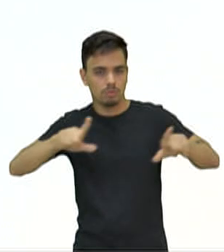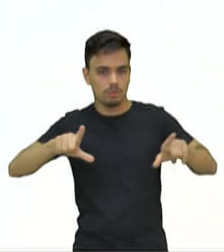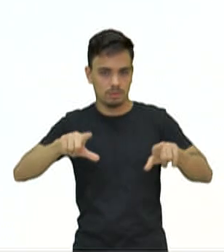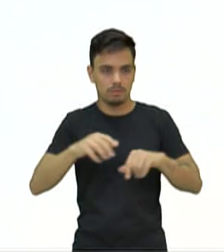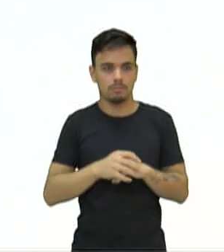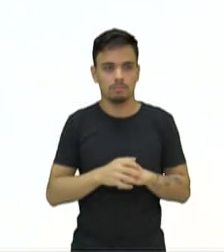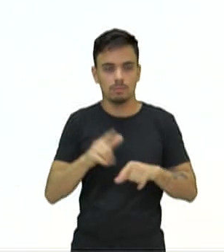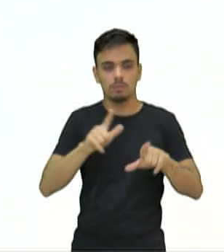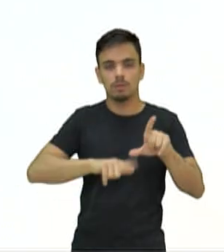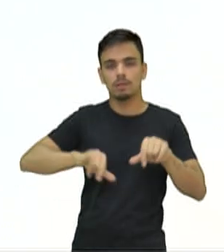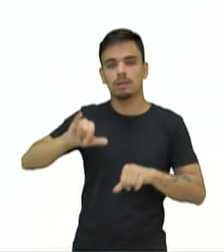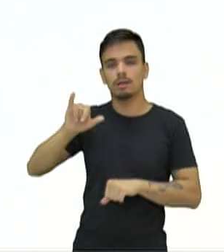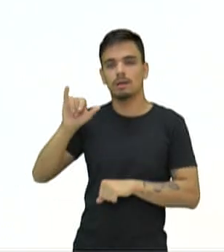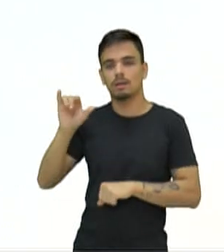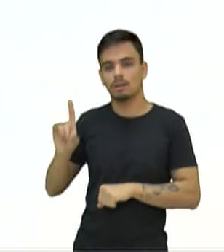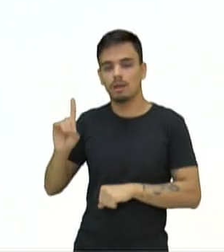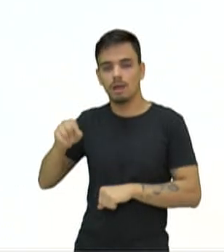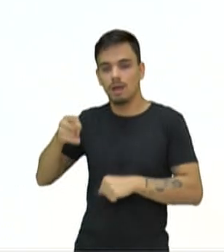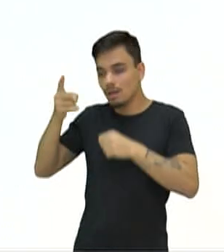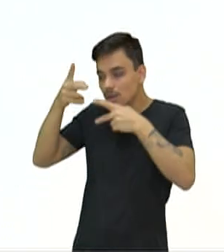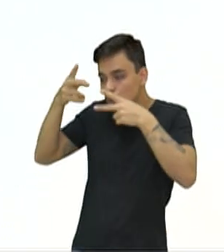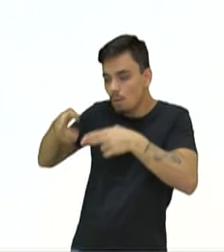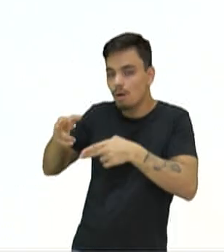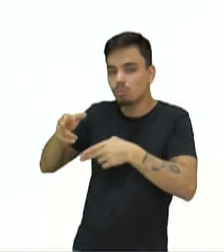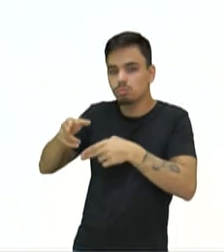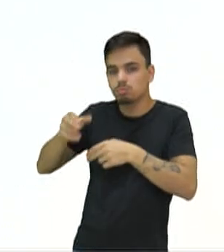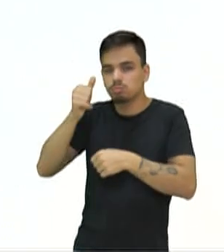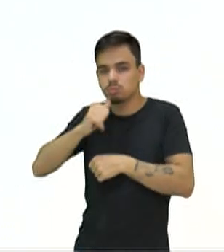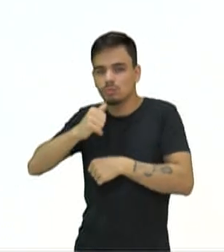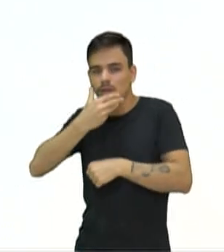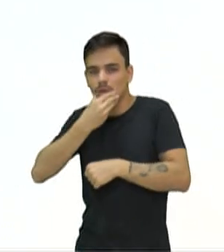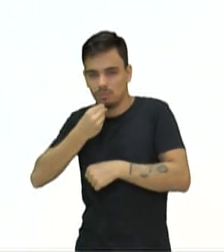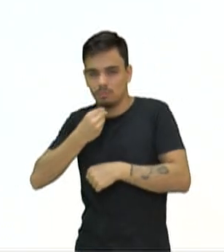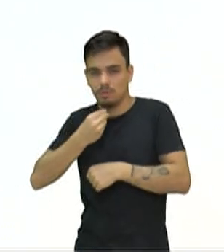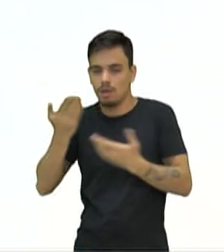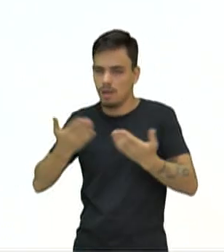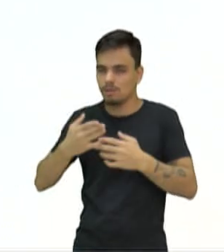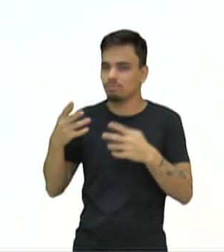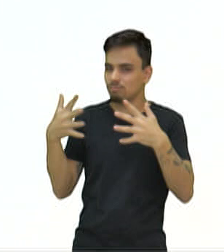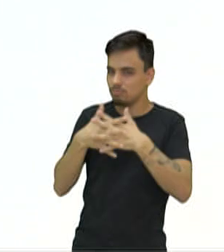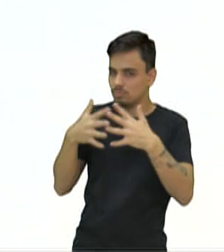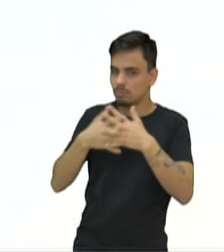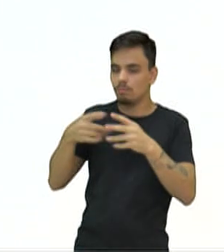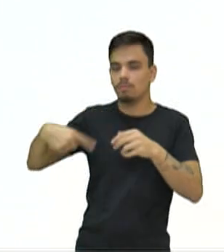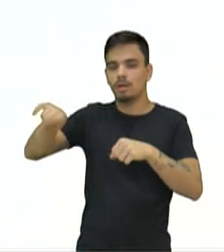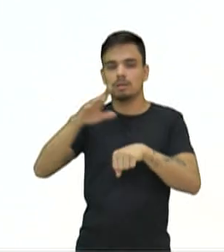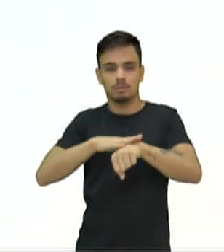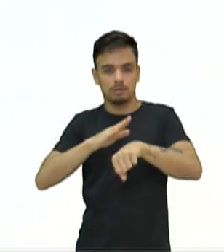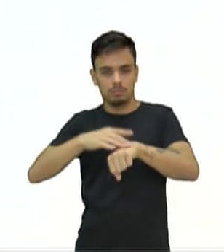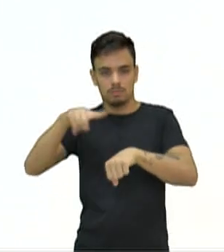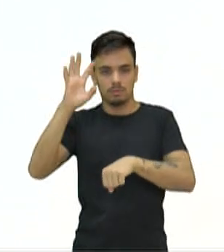sexos iguais? Essa é um pouquinho mais complexa, mas deixo um tempinho para vocês resolverem.